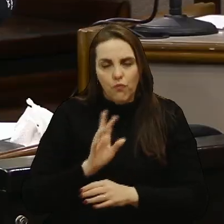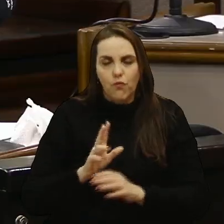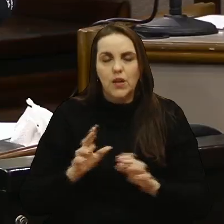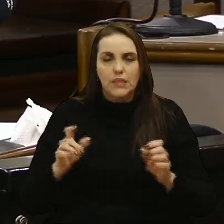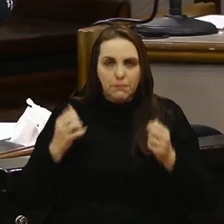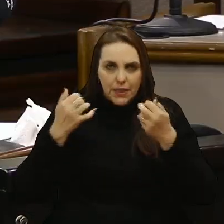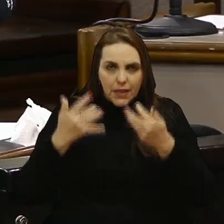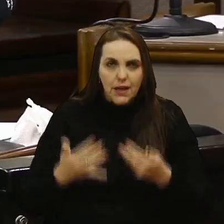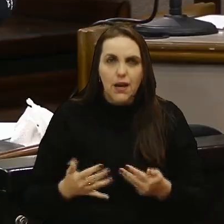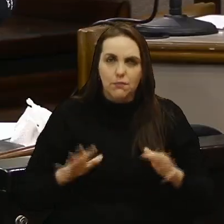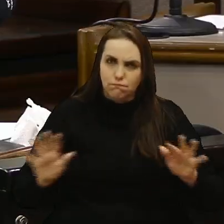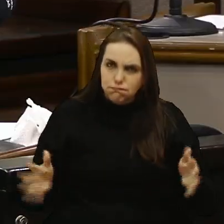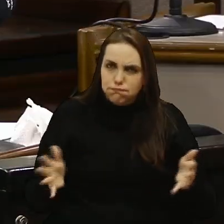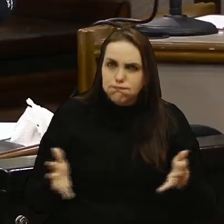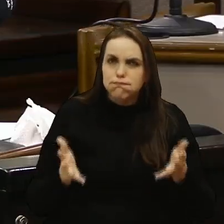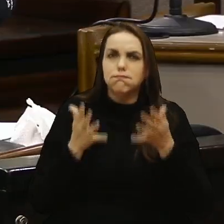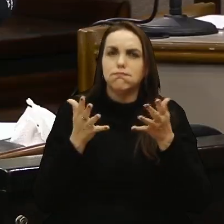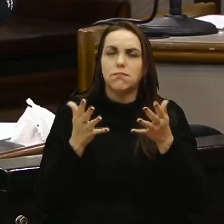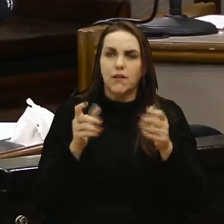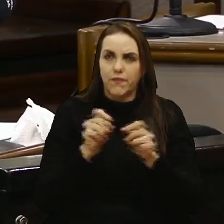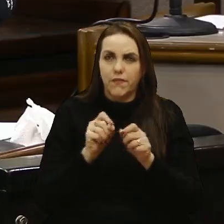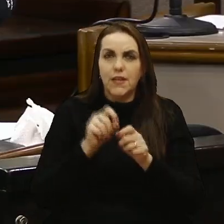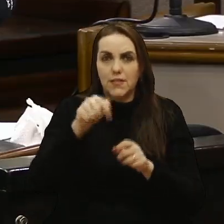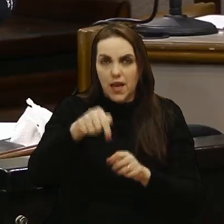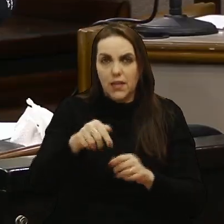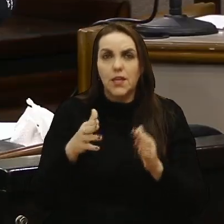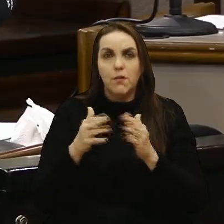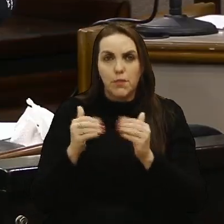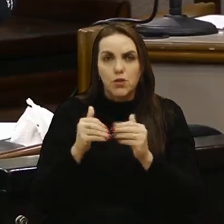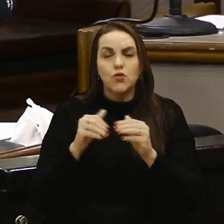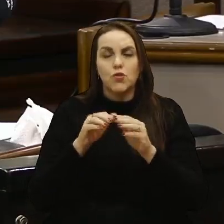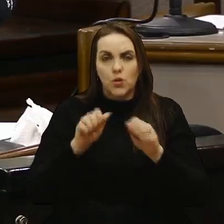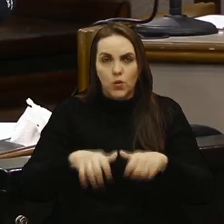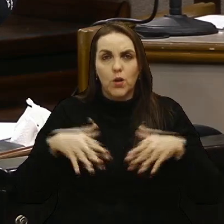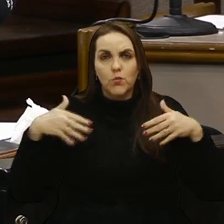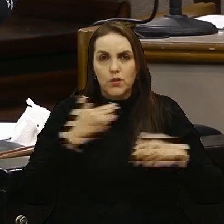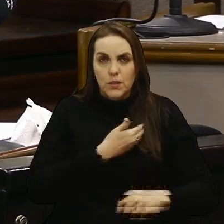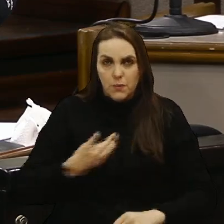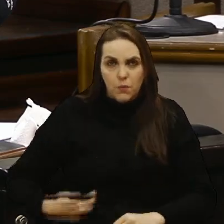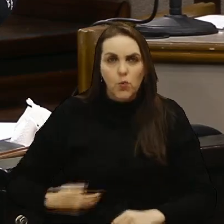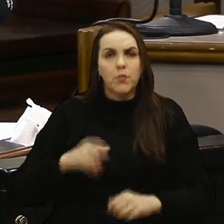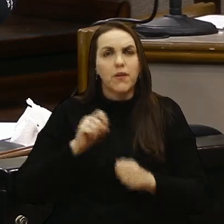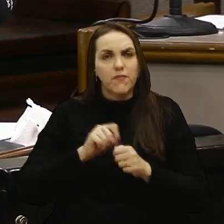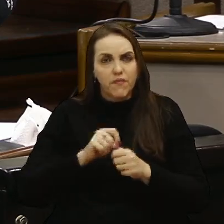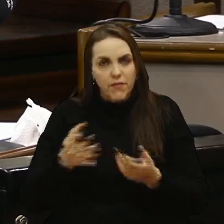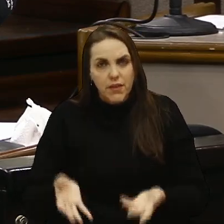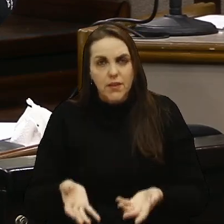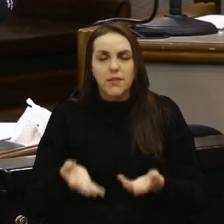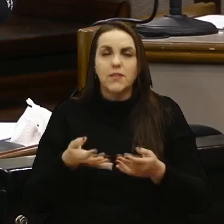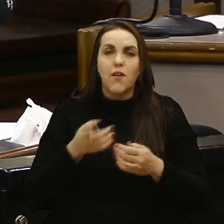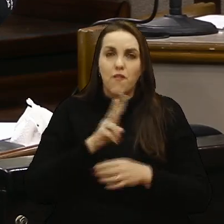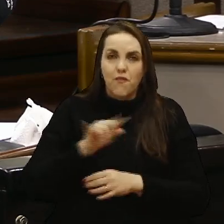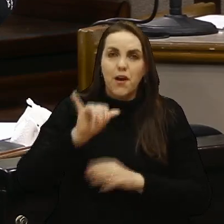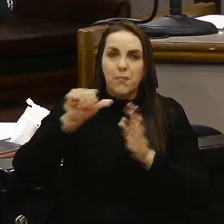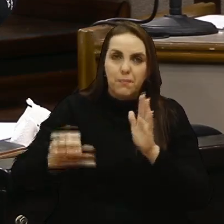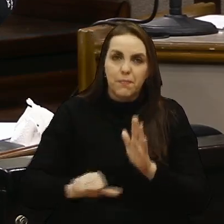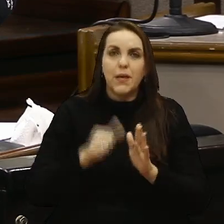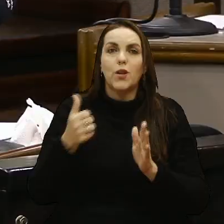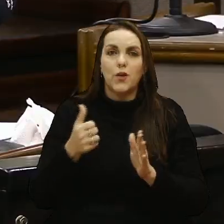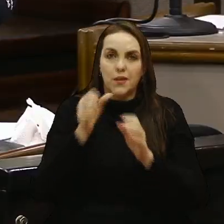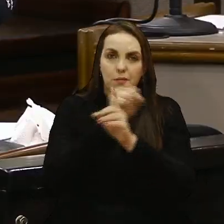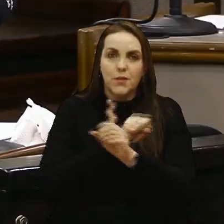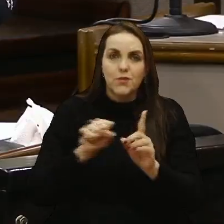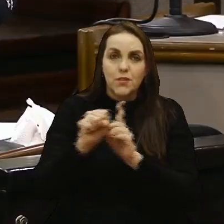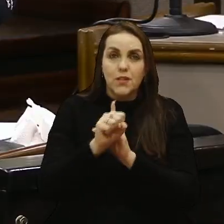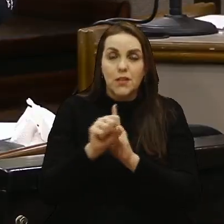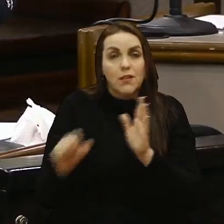que foi fomentado, foi feito aqui o pedido da audiência pública, teve audiência pública, quer dizer que vai melhorar para a sociedade